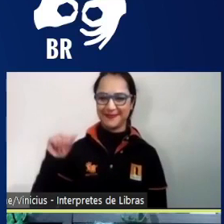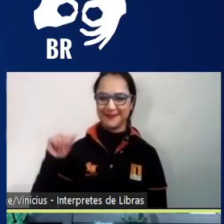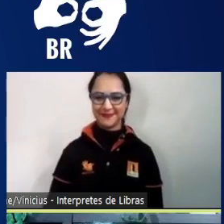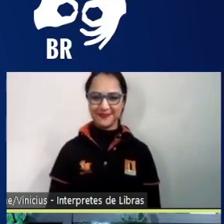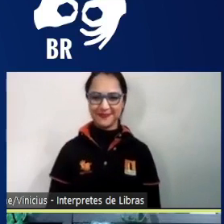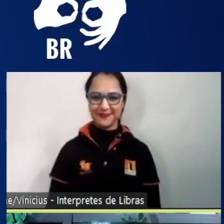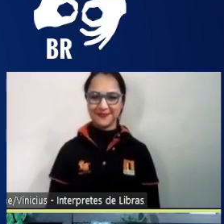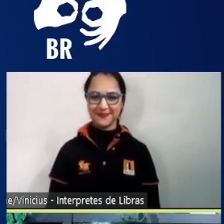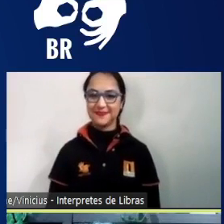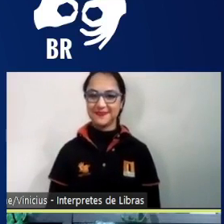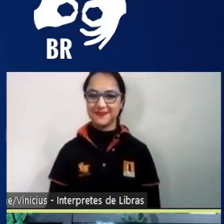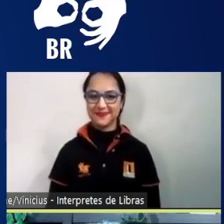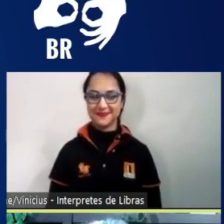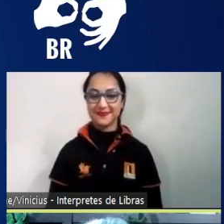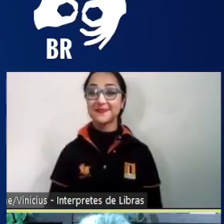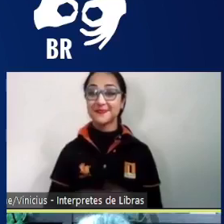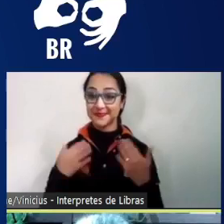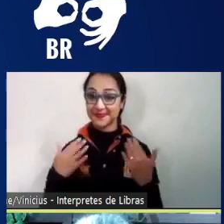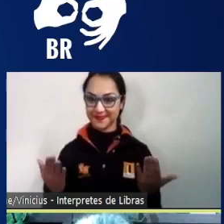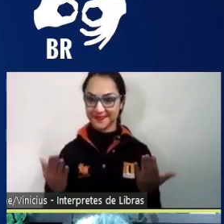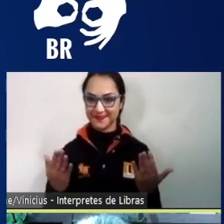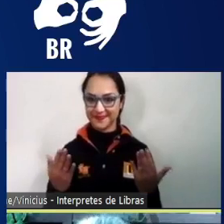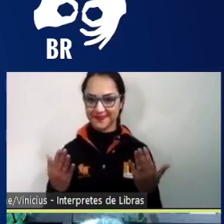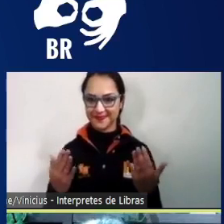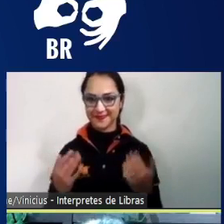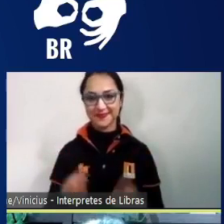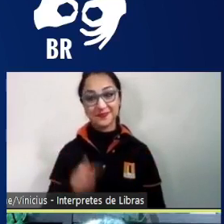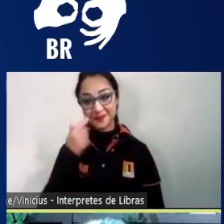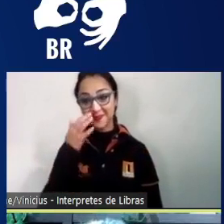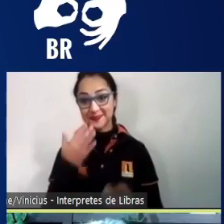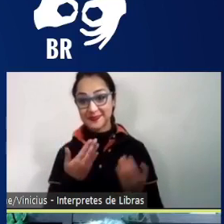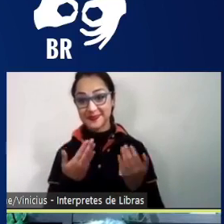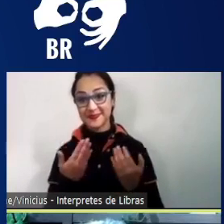Então, frente ao que vocês assistiram,